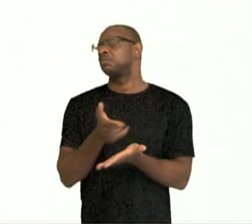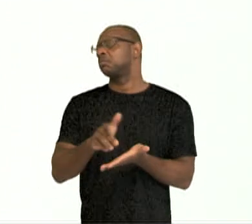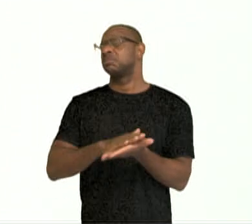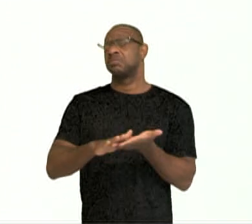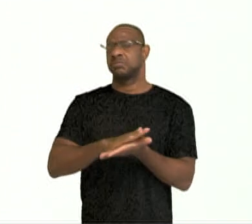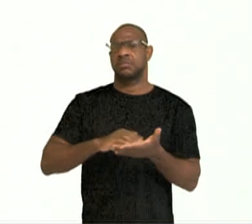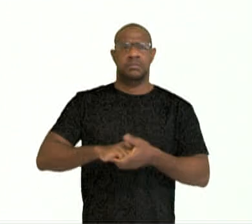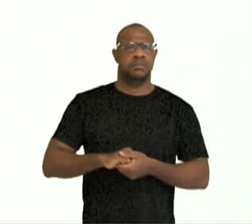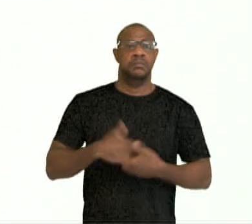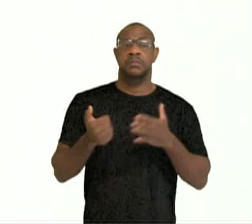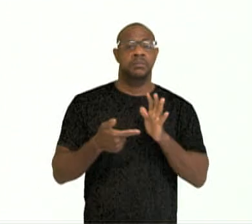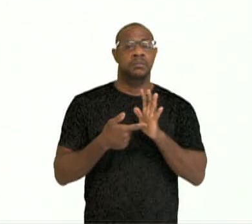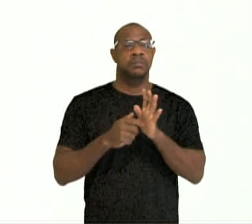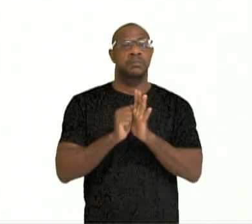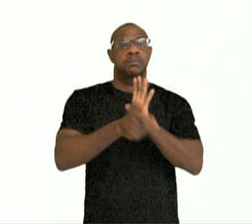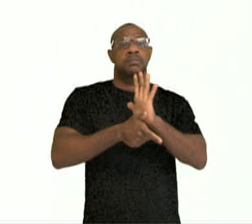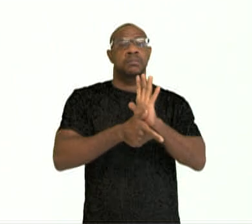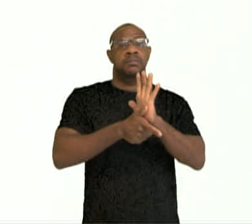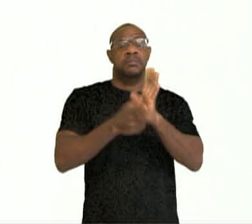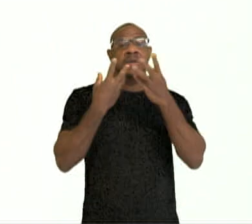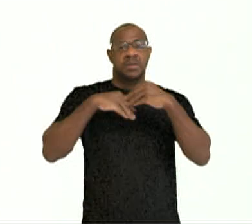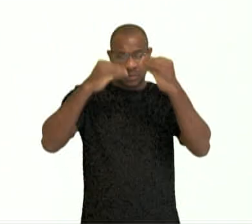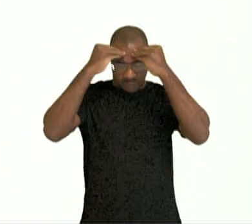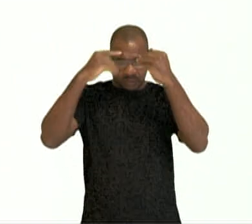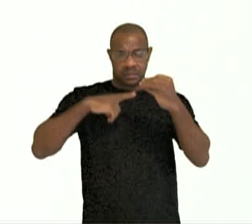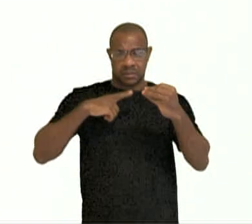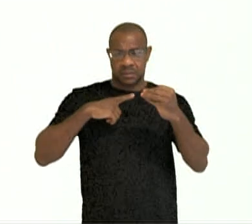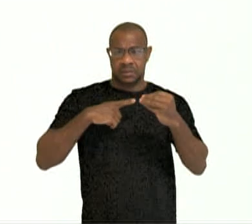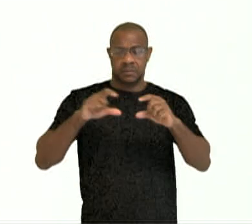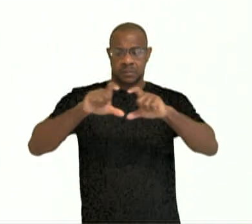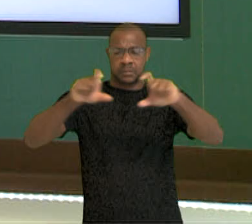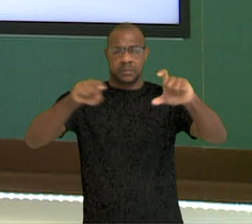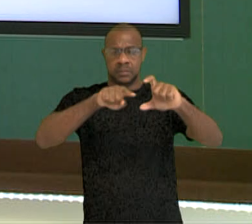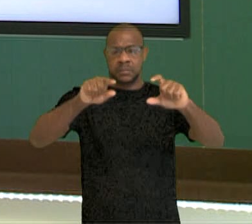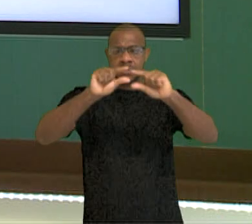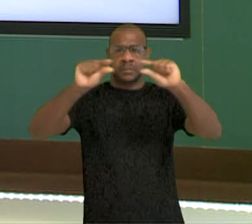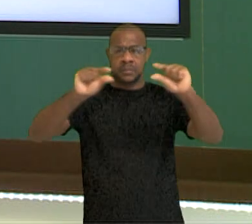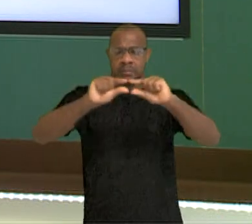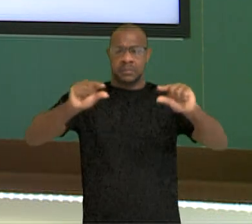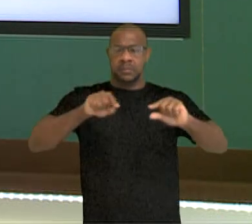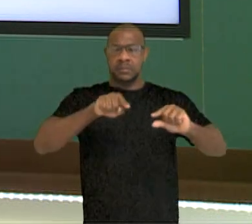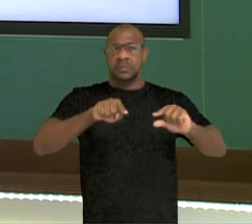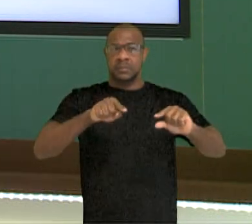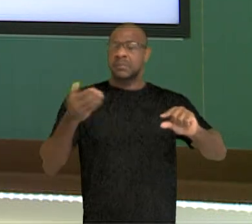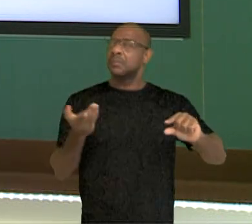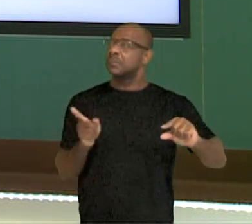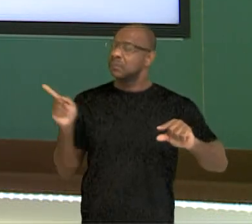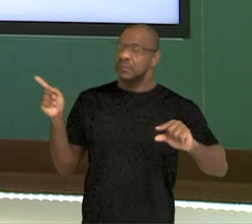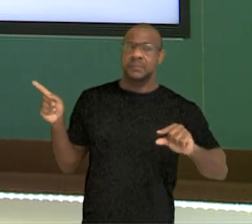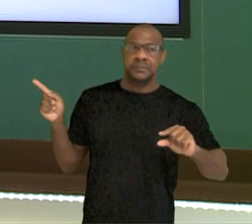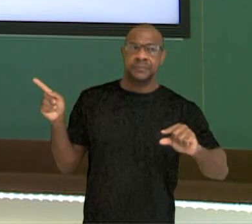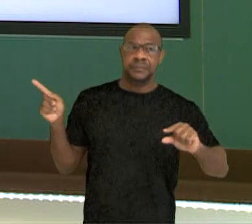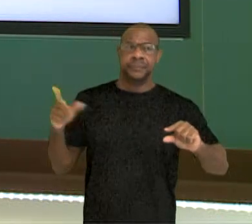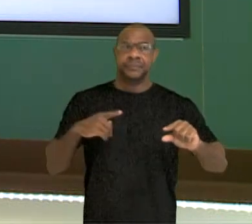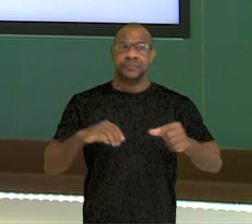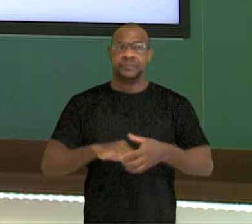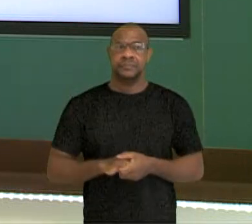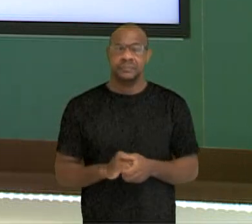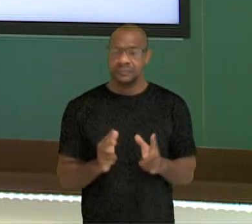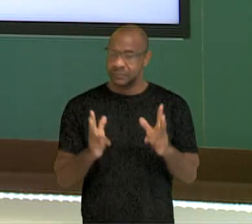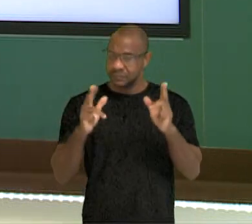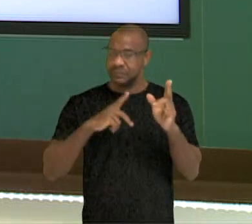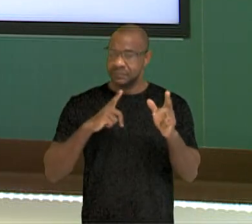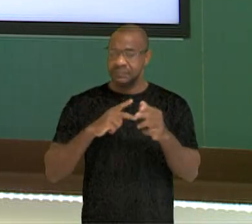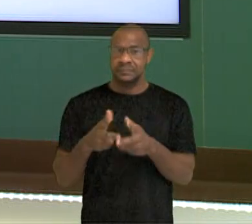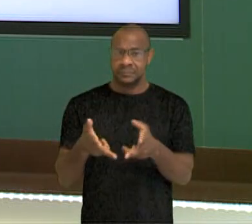figura de linguagem presente nestes versos, né? Há um recorte aqui, a gente os reuniu, porque há uma figura muito produtiva